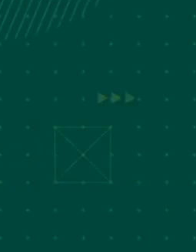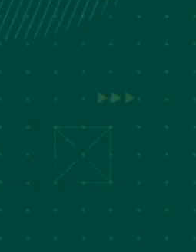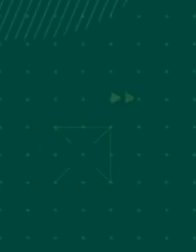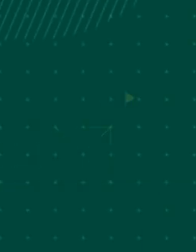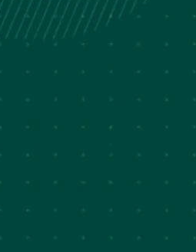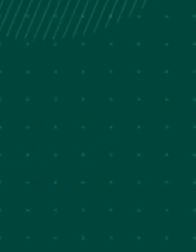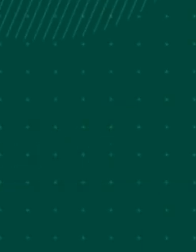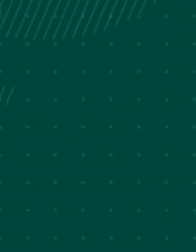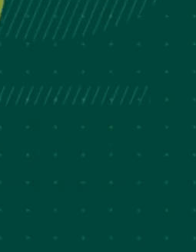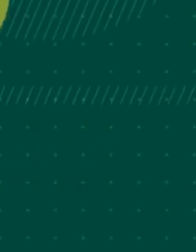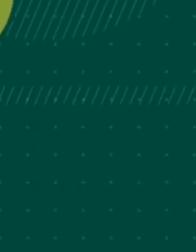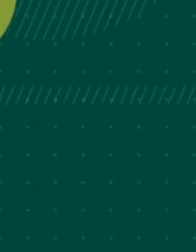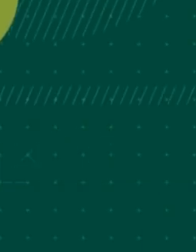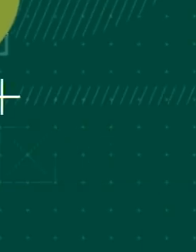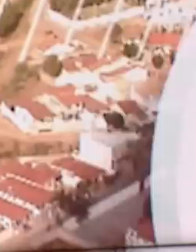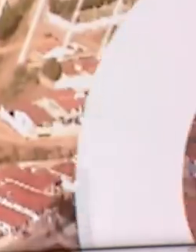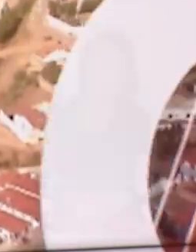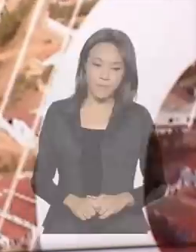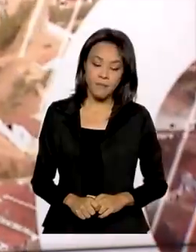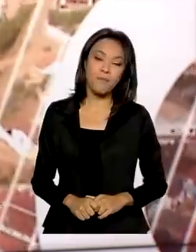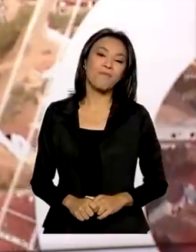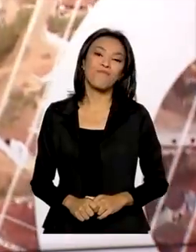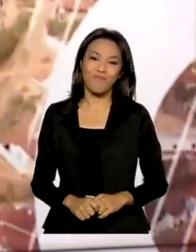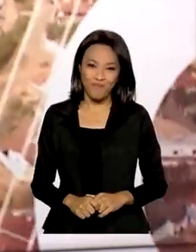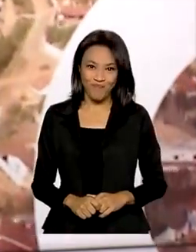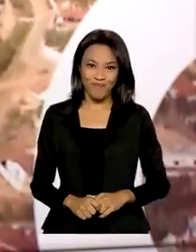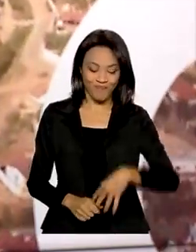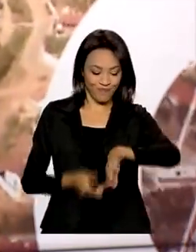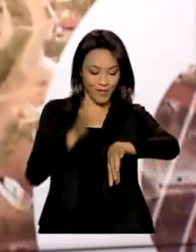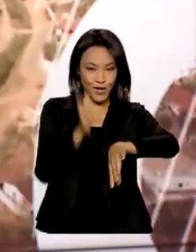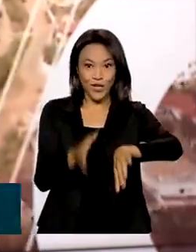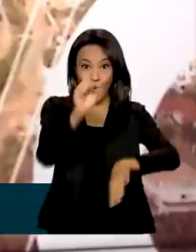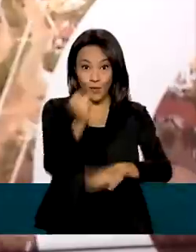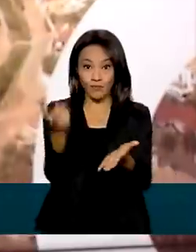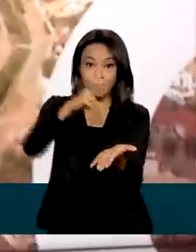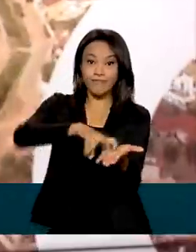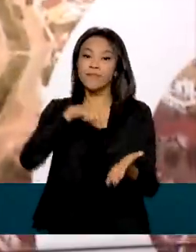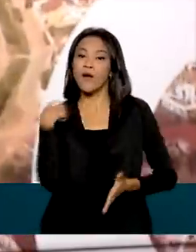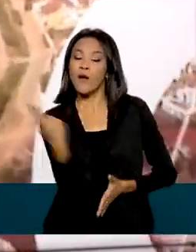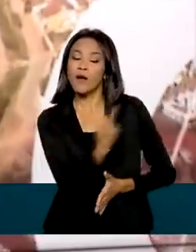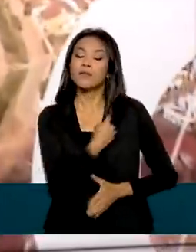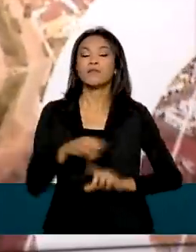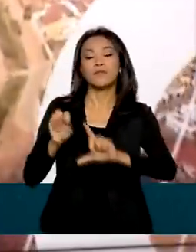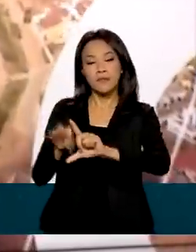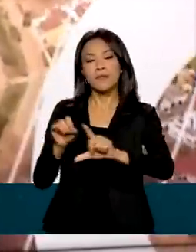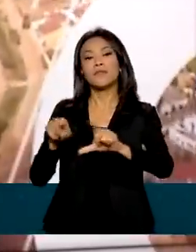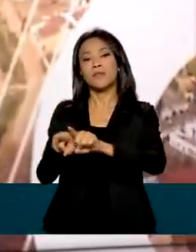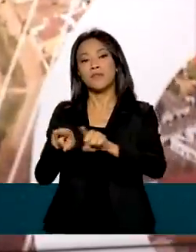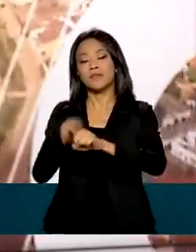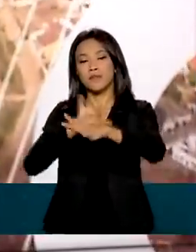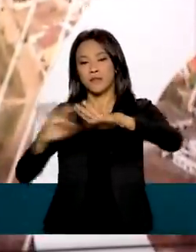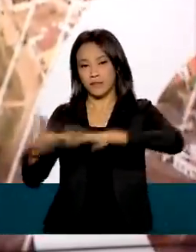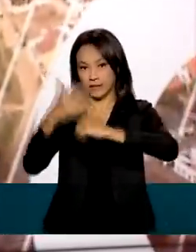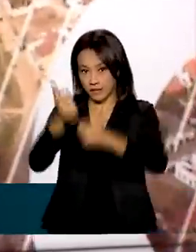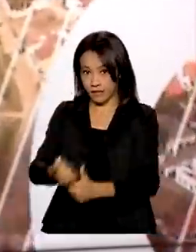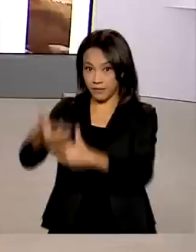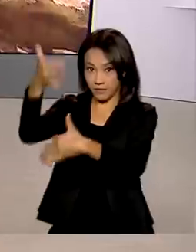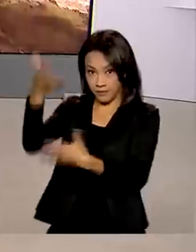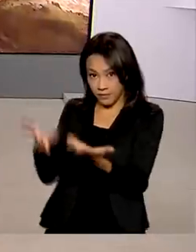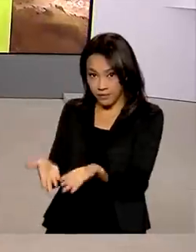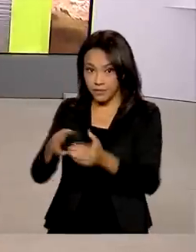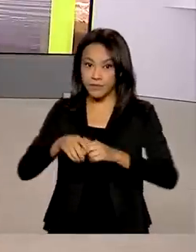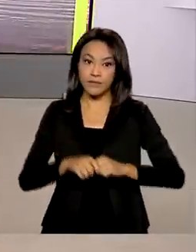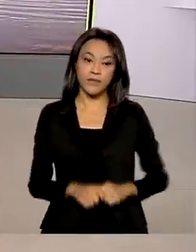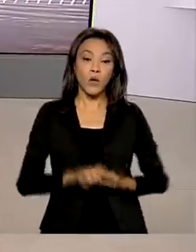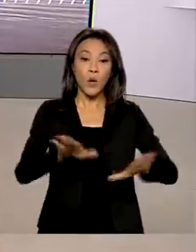E aí há 8 horas da manhã estamos ao vivo também pelas redes sociais